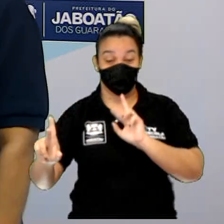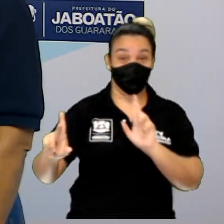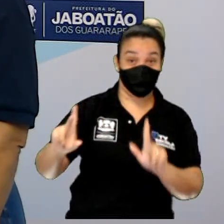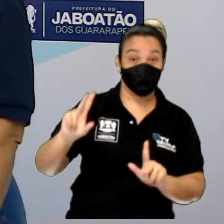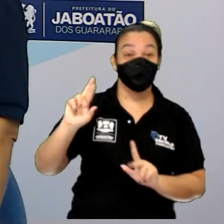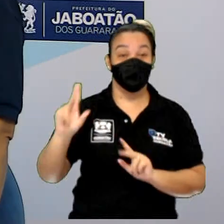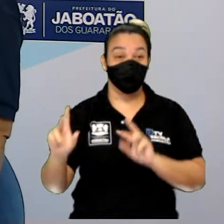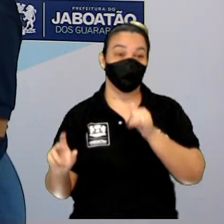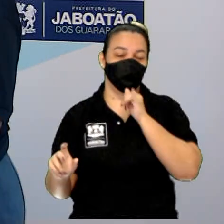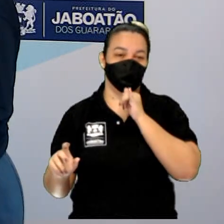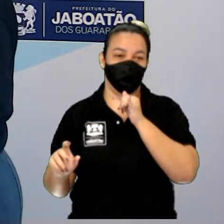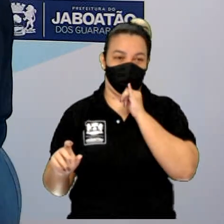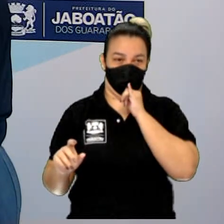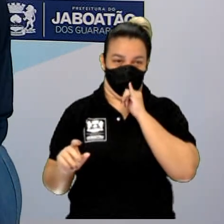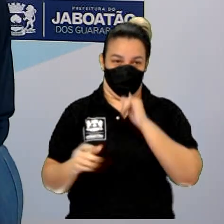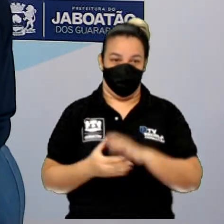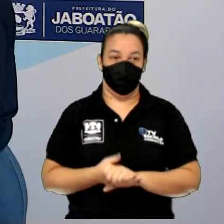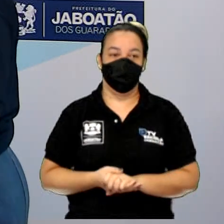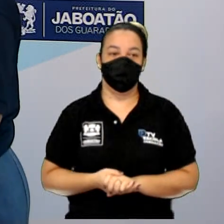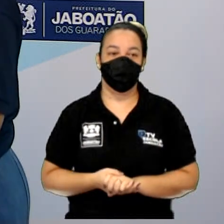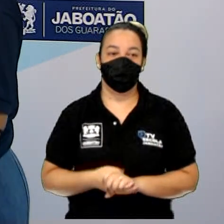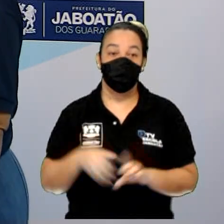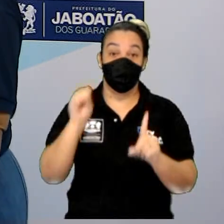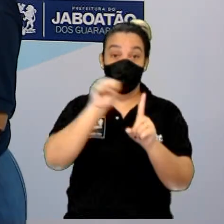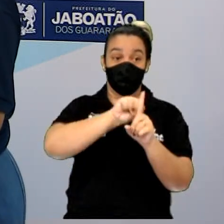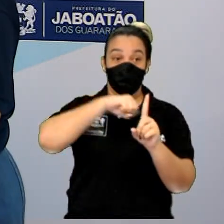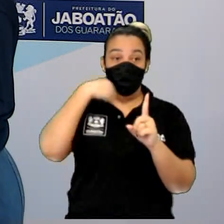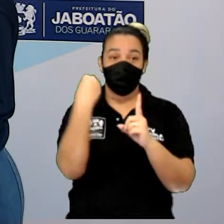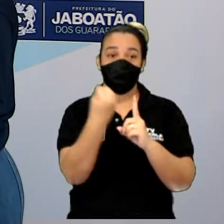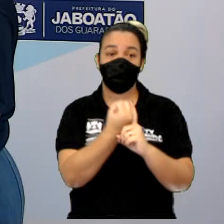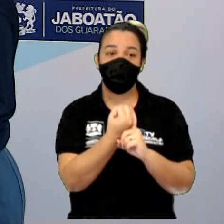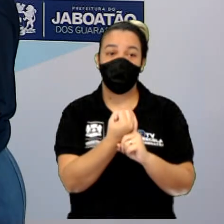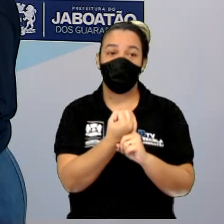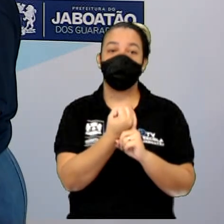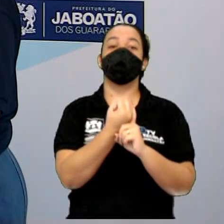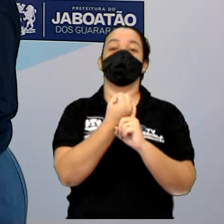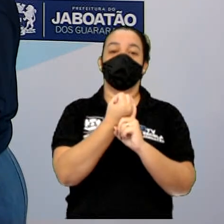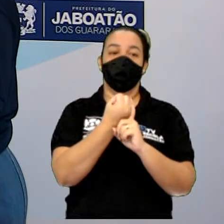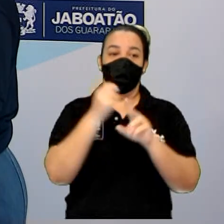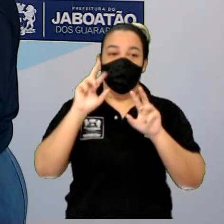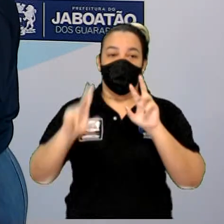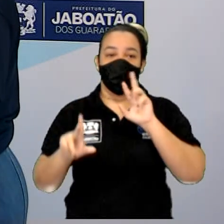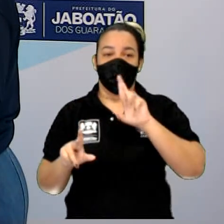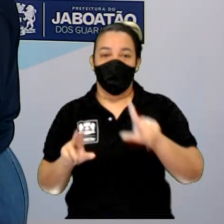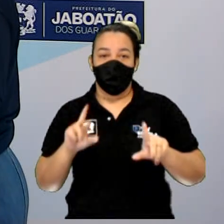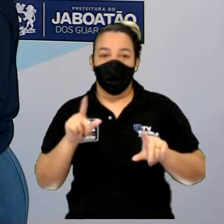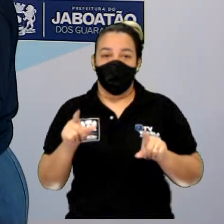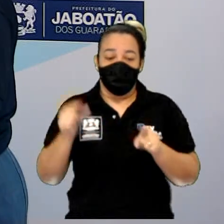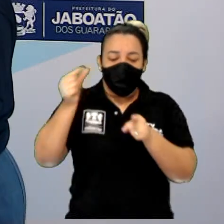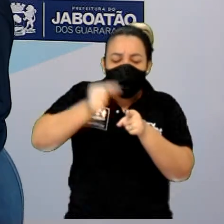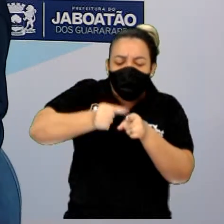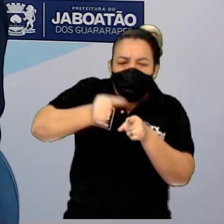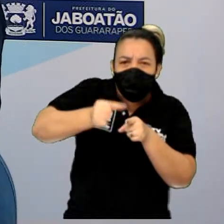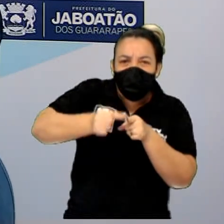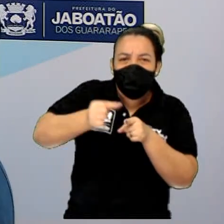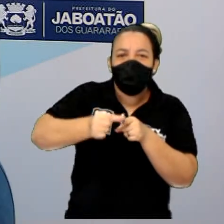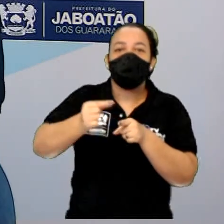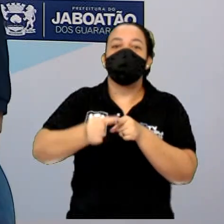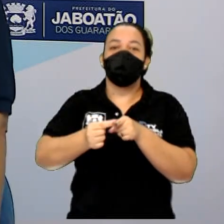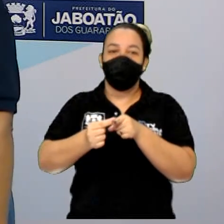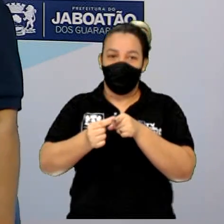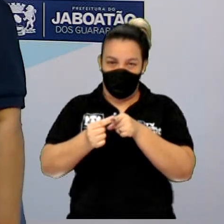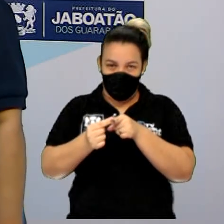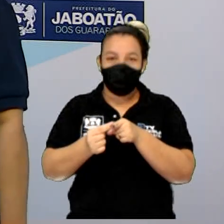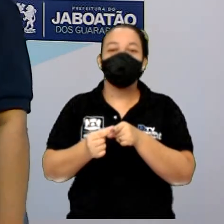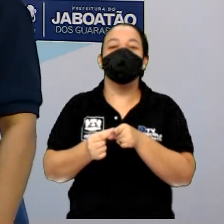exemplo. Social, possui diferenças em nível fonológico ou morfossintáticos. Né? A questão social,